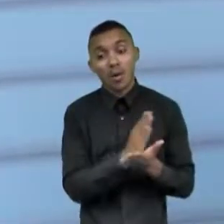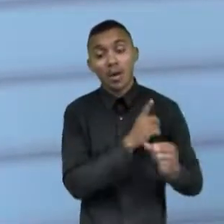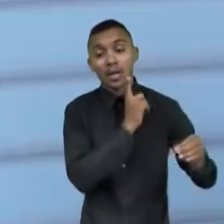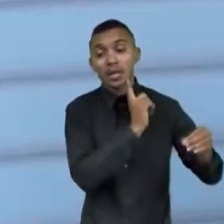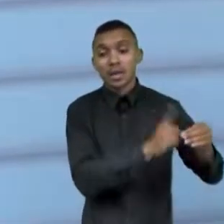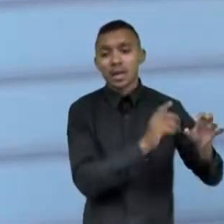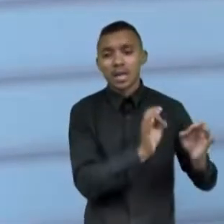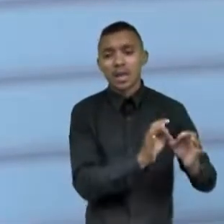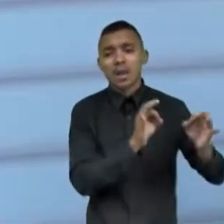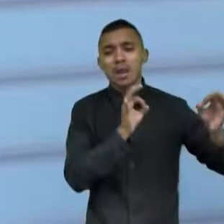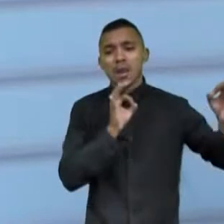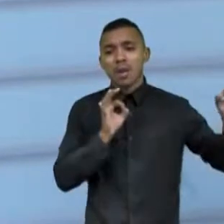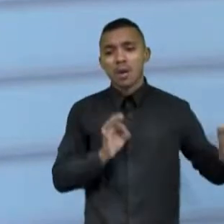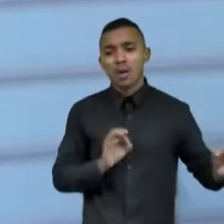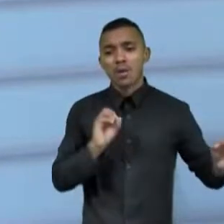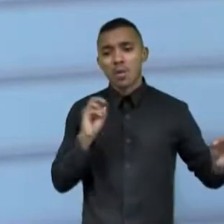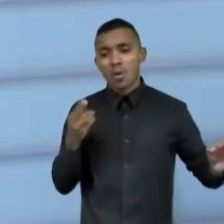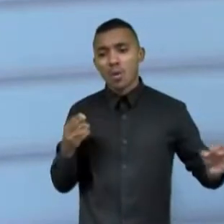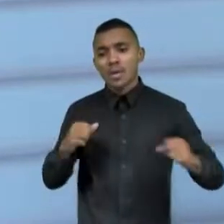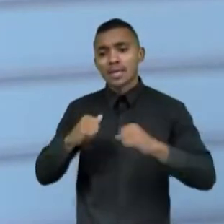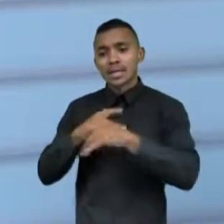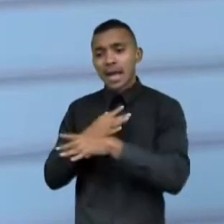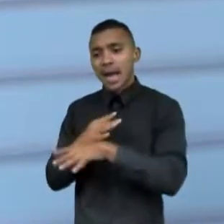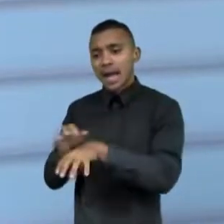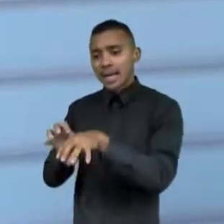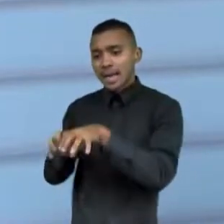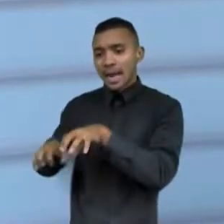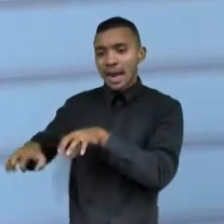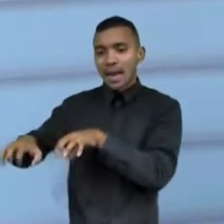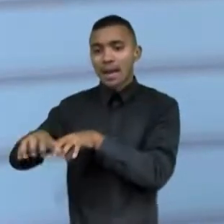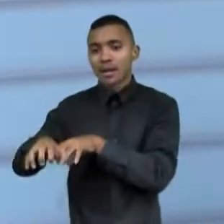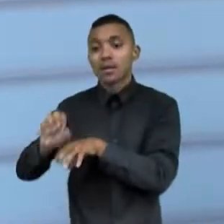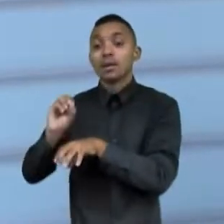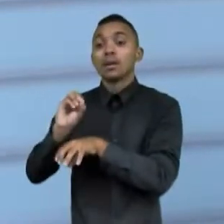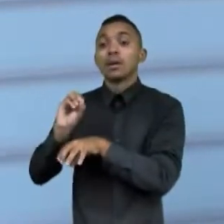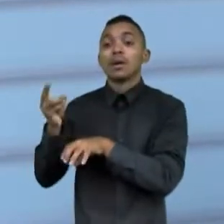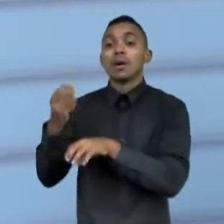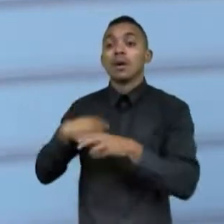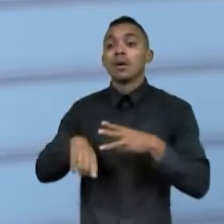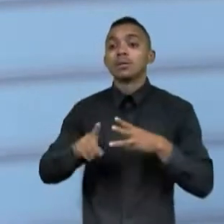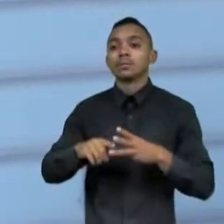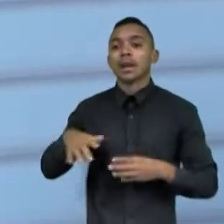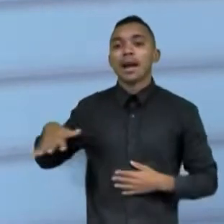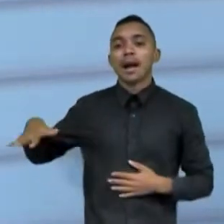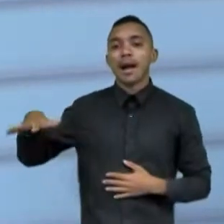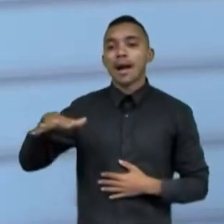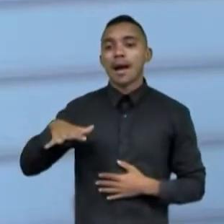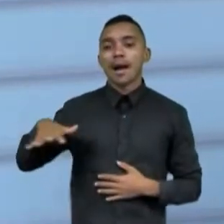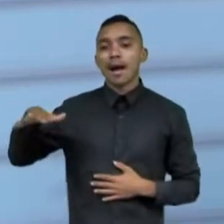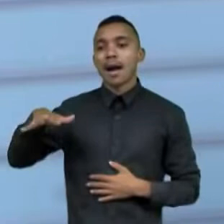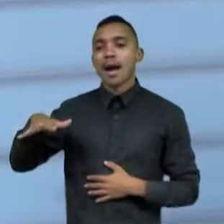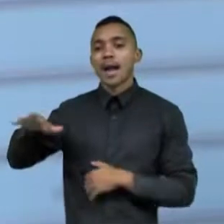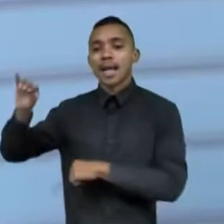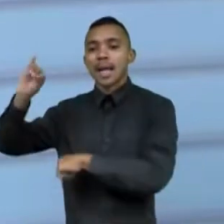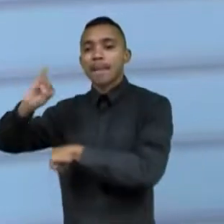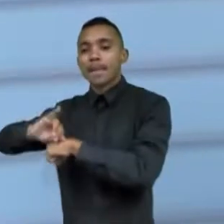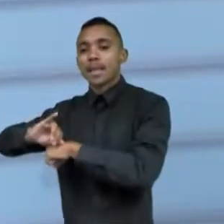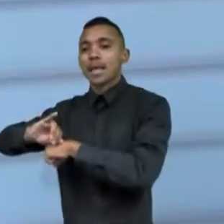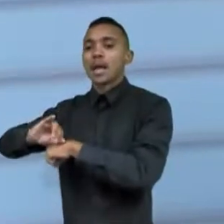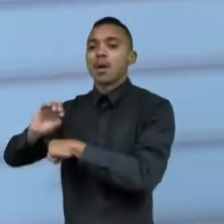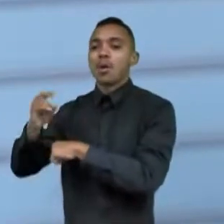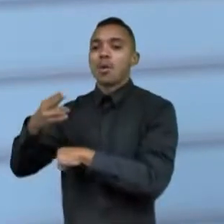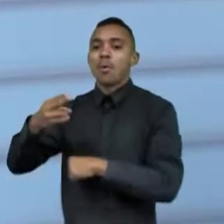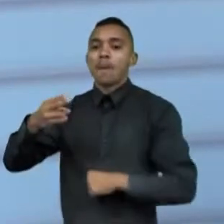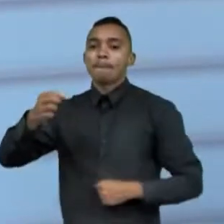Barroquinha até o Crato, né? Desde do litoral leste, como Aracati,